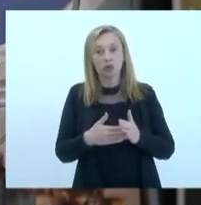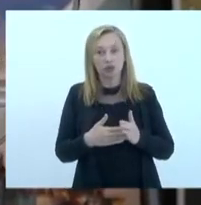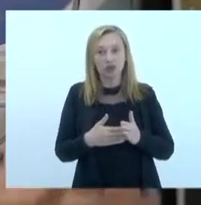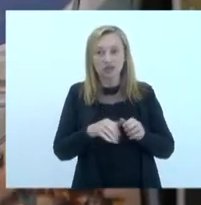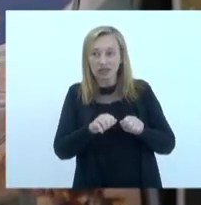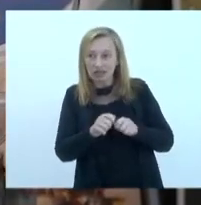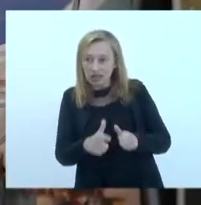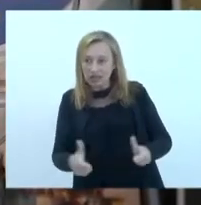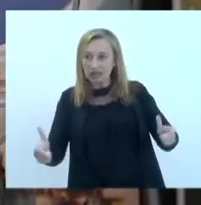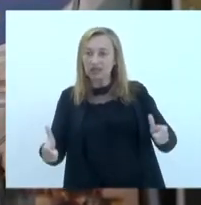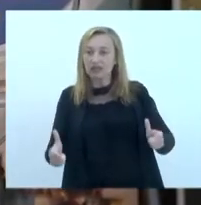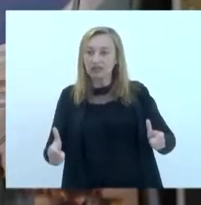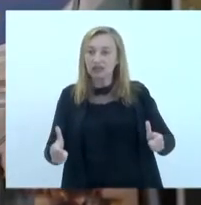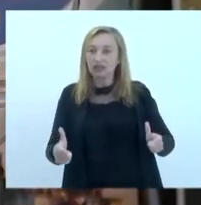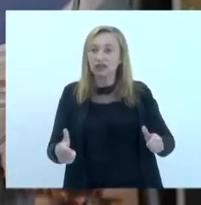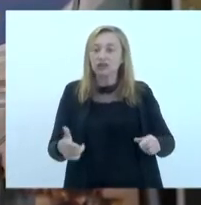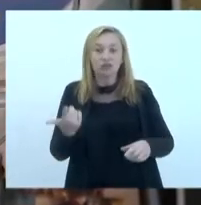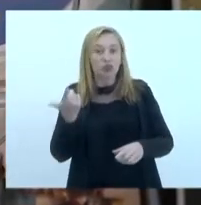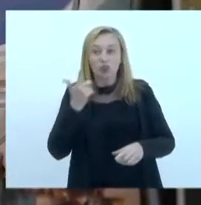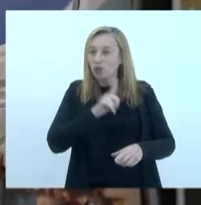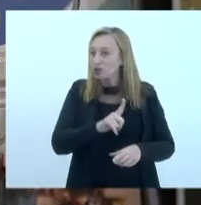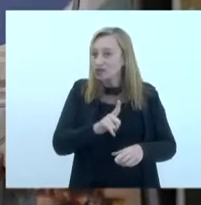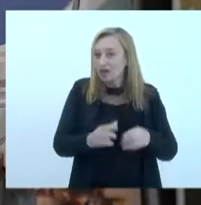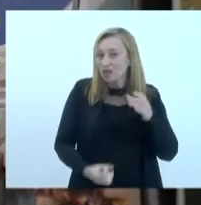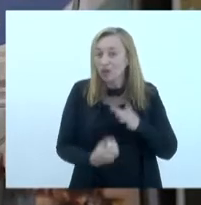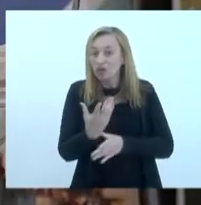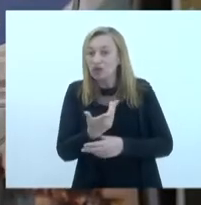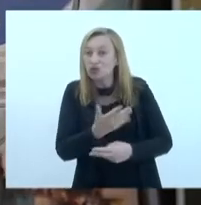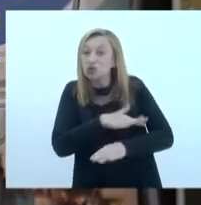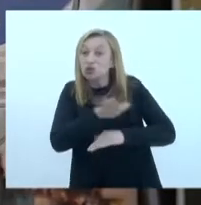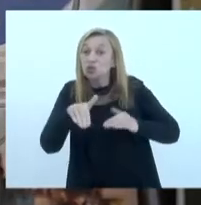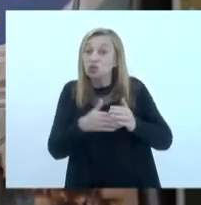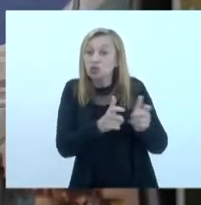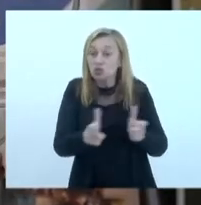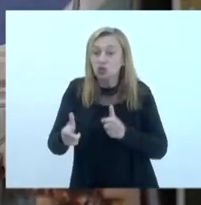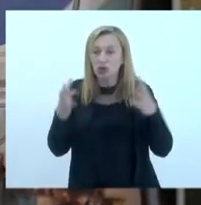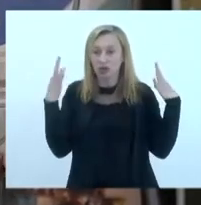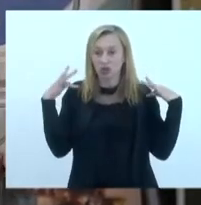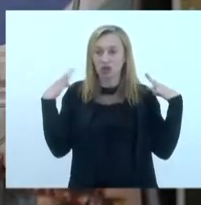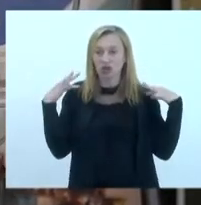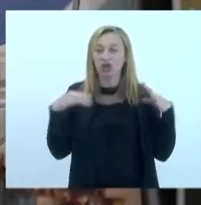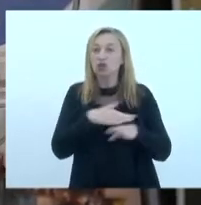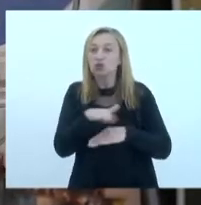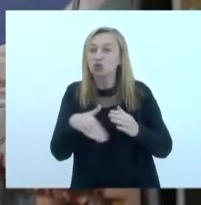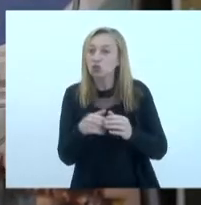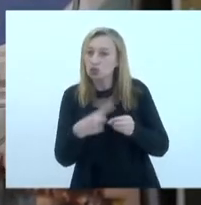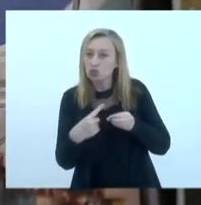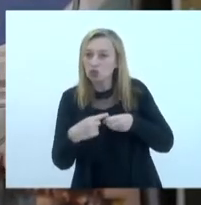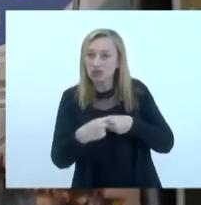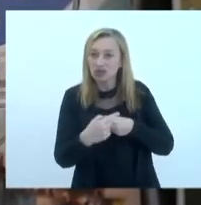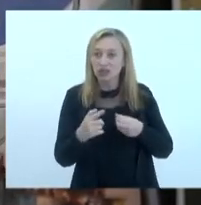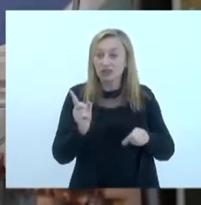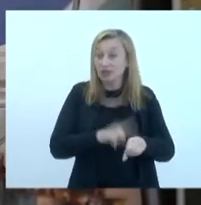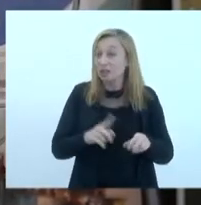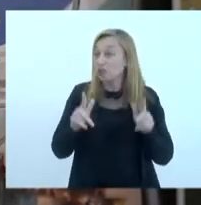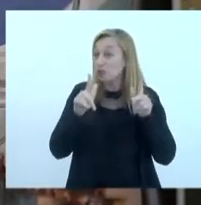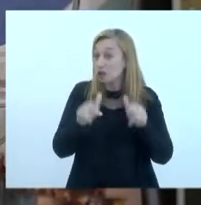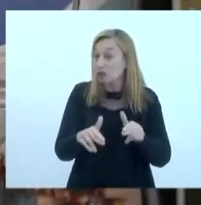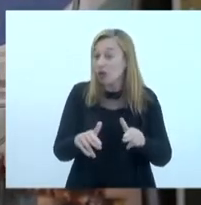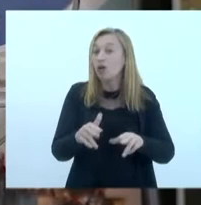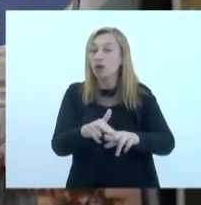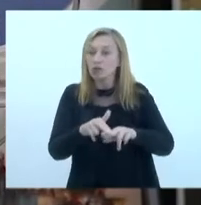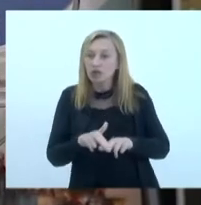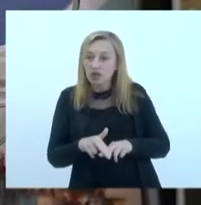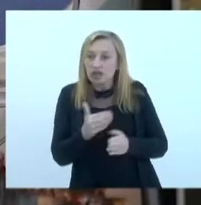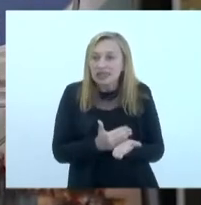expressividade a nível de todo o território, porque a gente não consegue promover todas as vocações turísticas de todos esses municípios ao mesmo tempo. Por isso, nós optamos